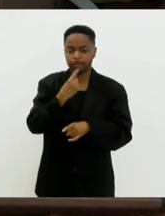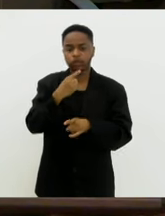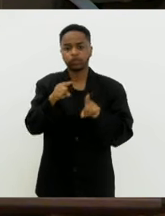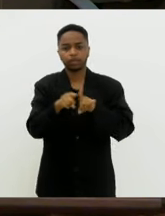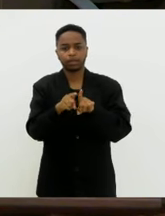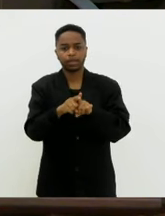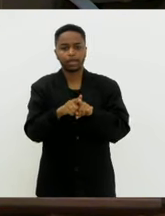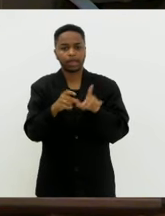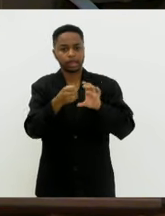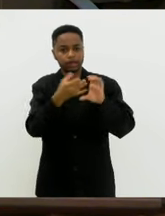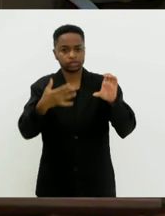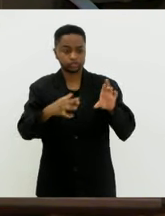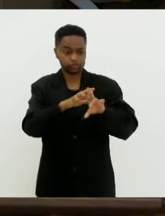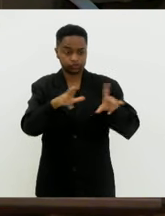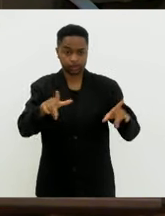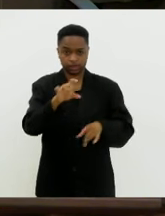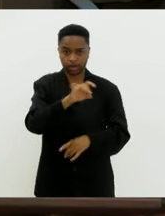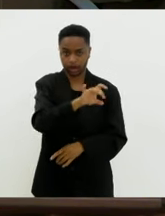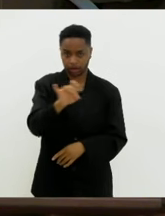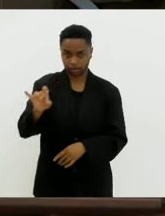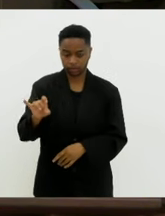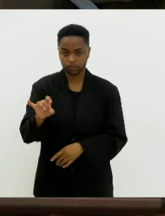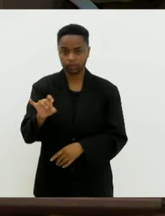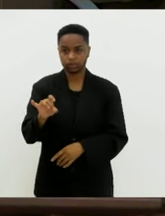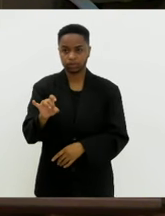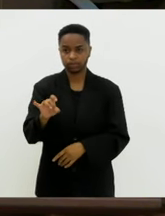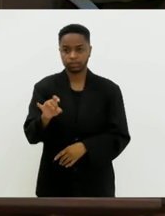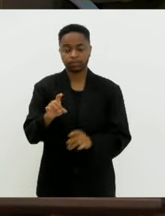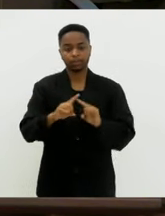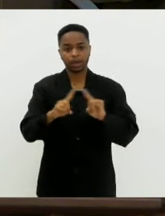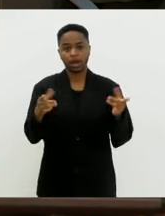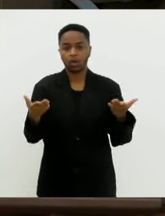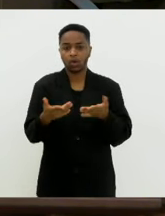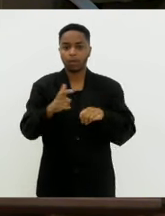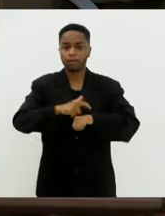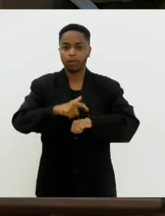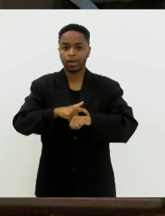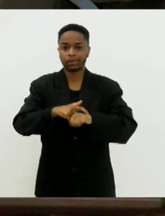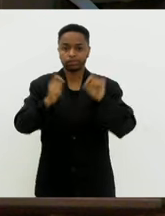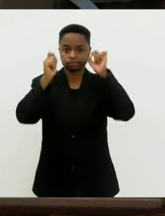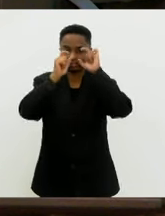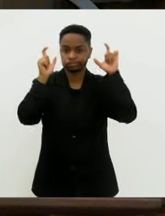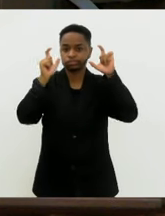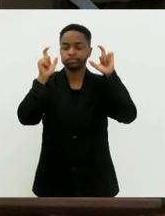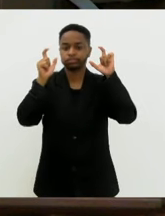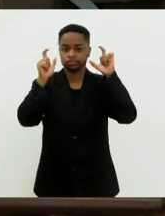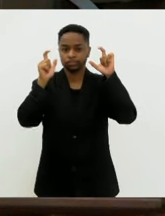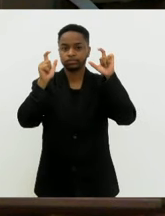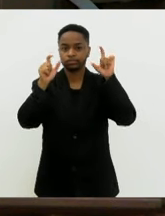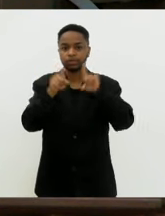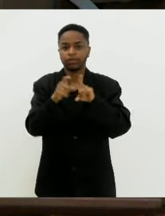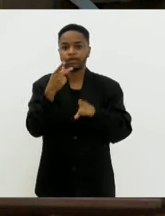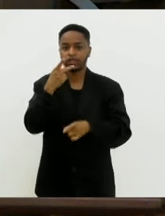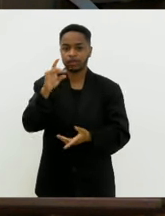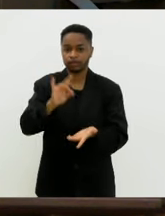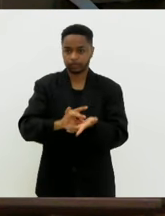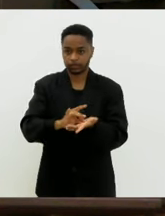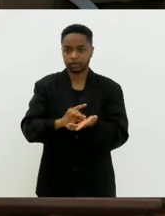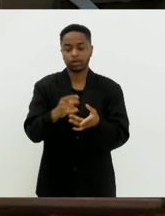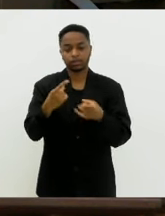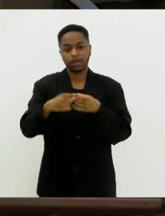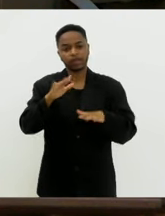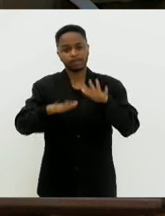nós compusemos aqui, é tempo de abrir os olhos e falar a verdade, por mais dura que ela